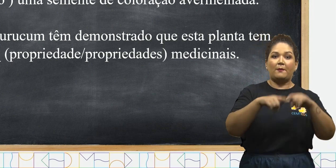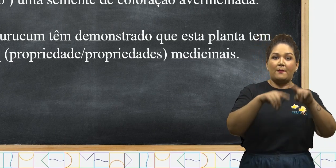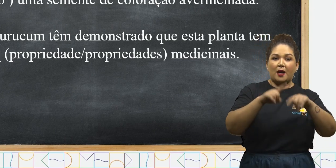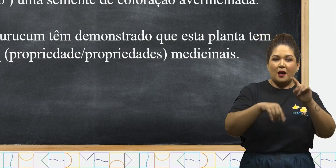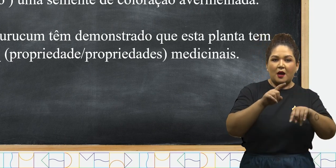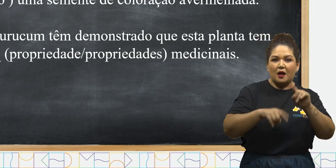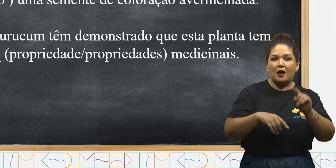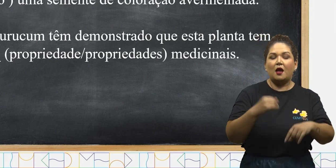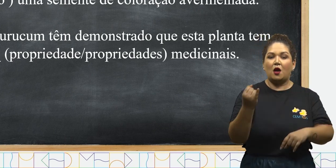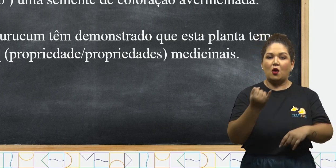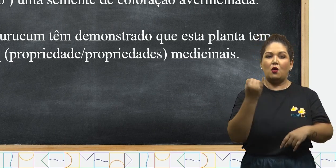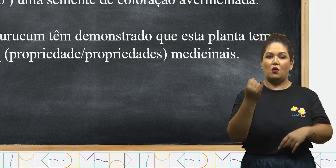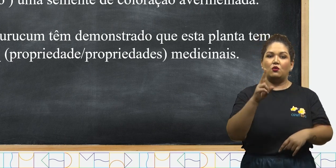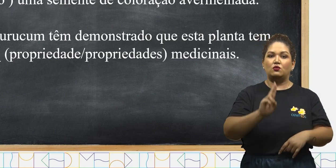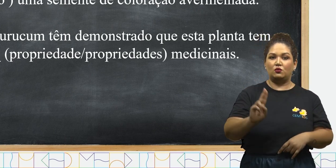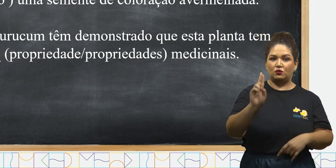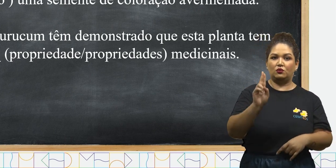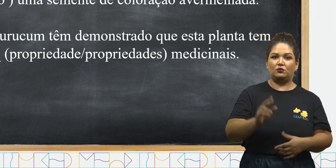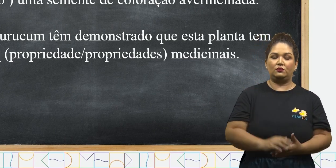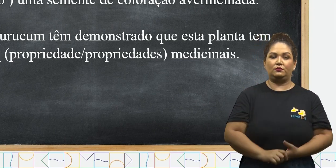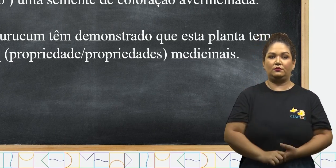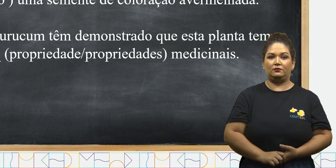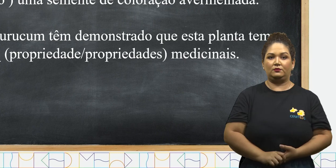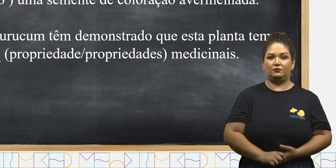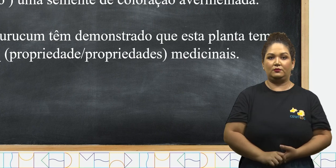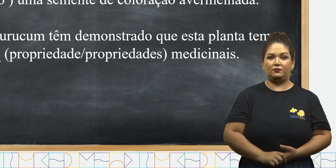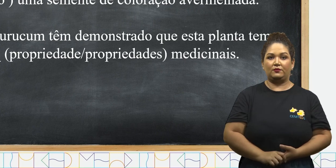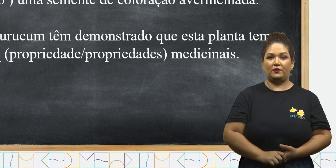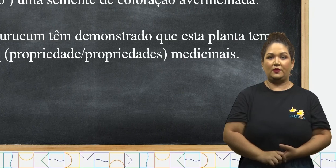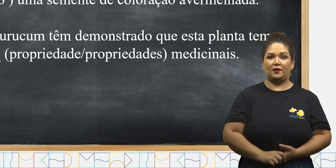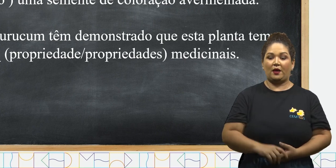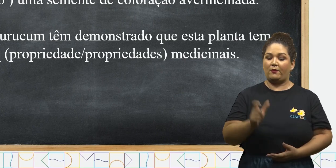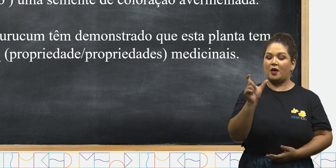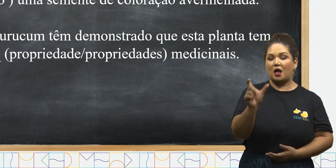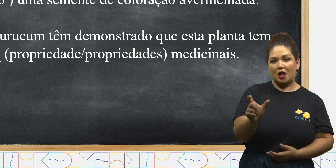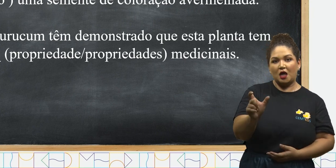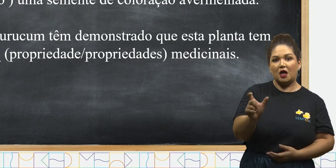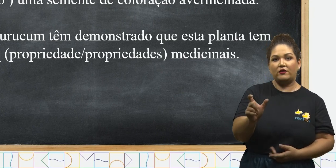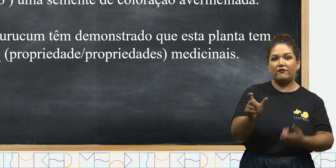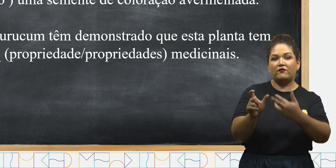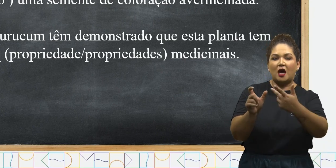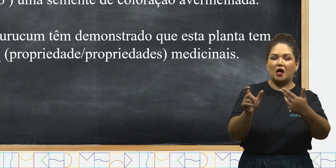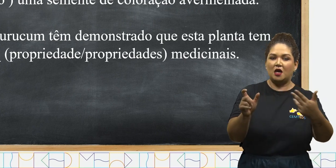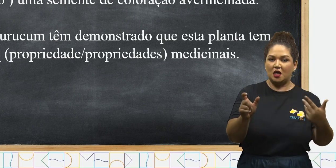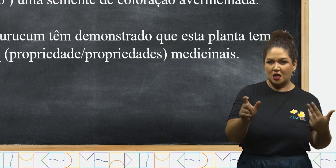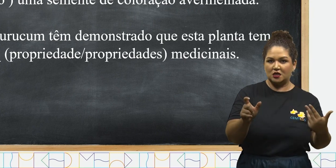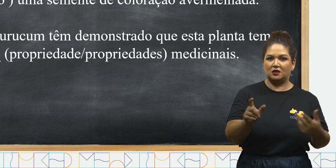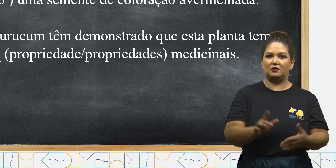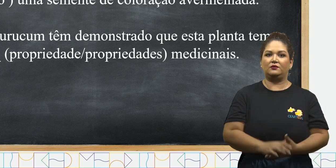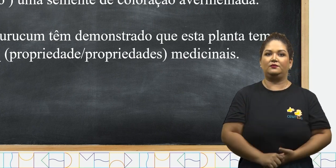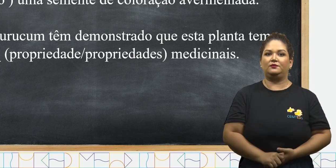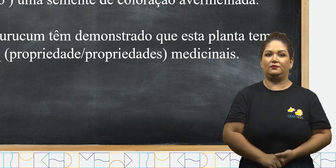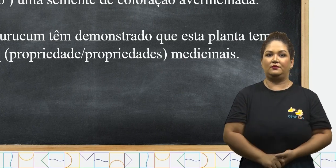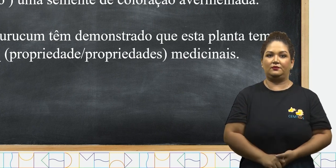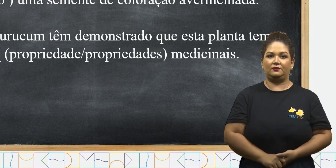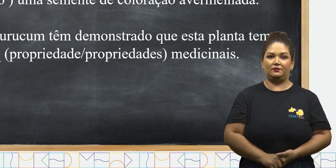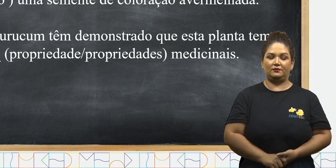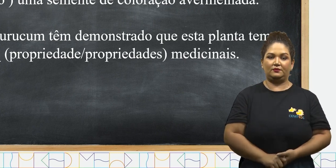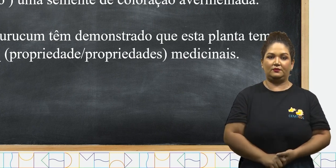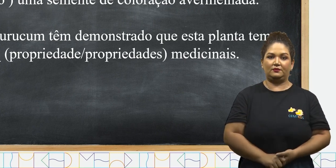propriedades medicinais. A palavra precisa estar no plural, afinal são várias